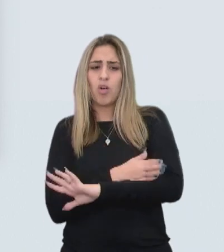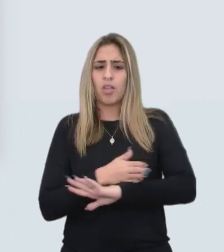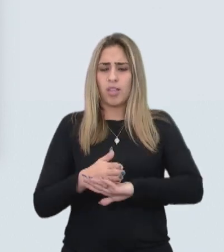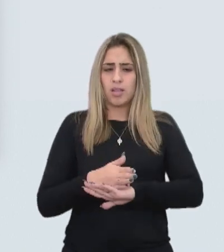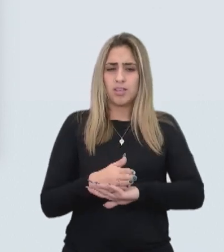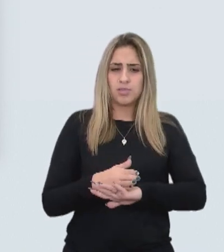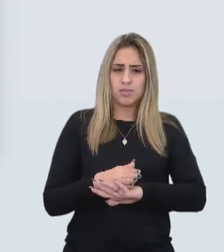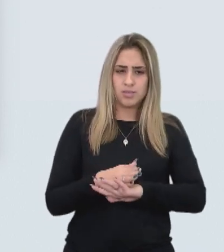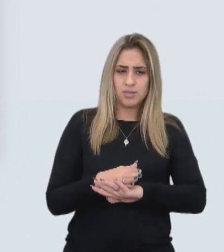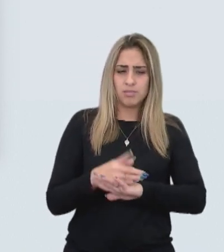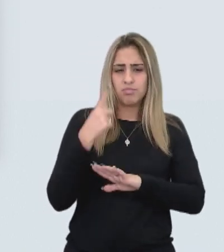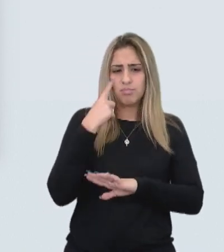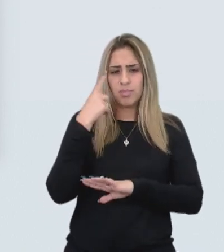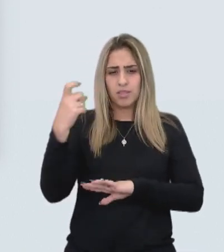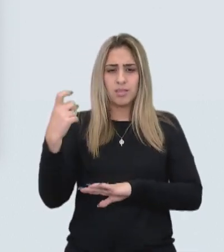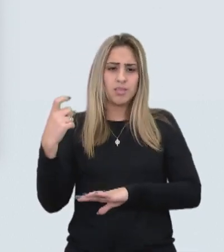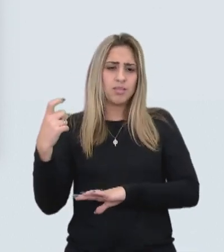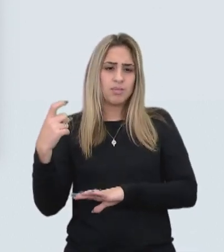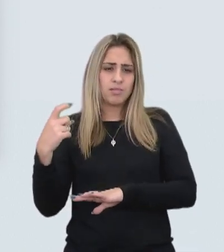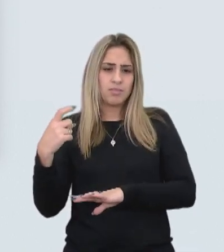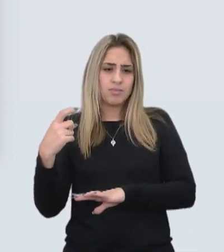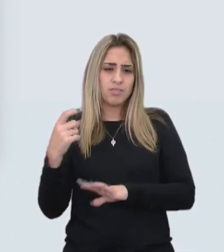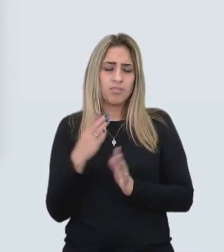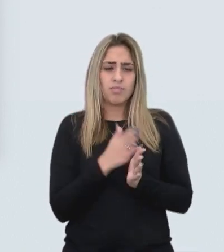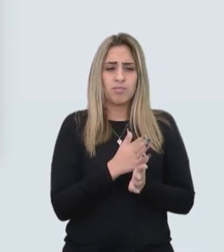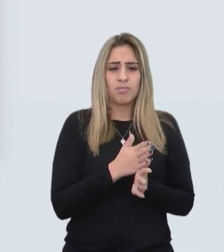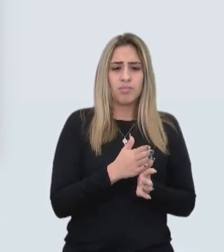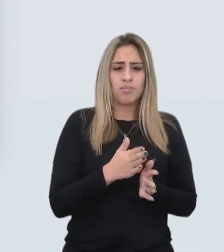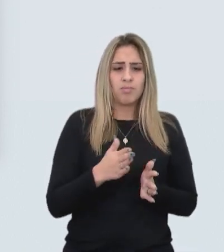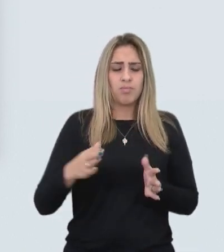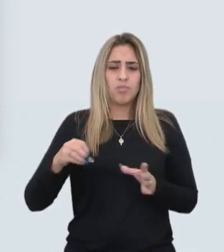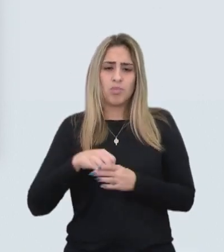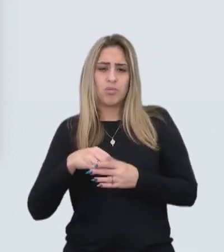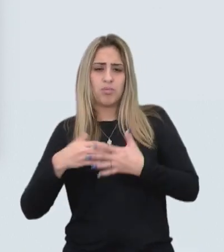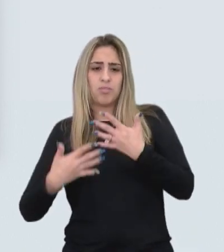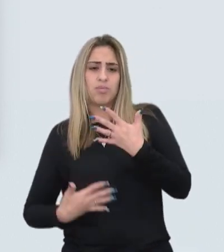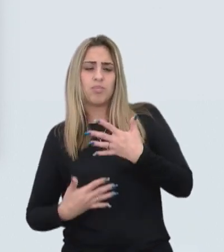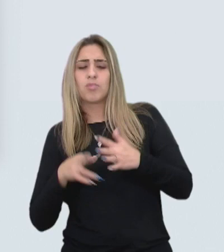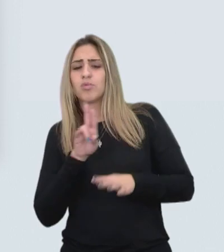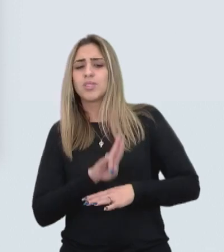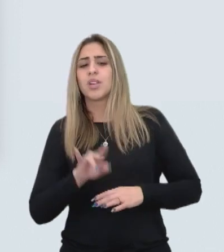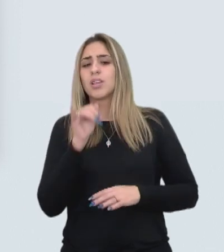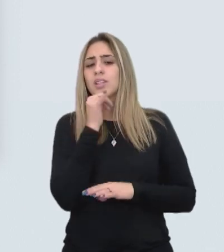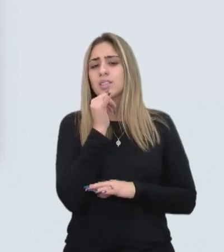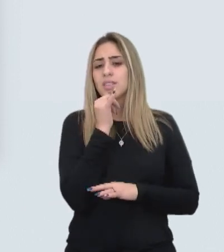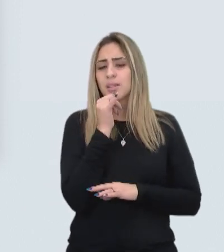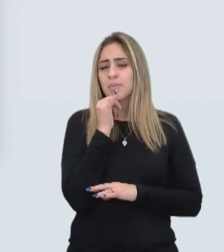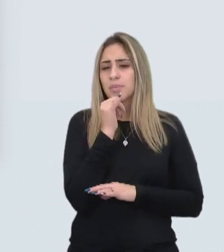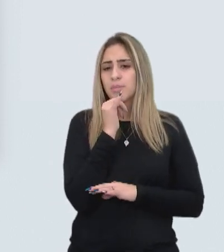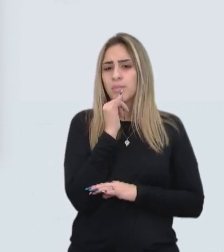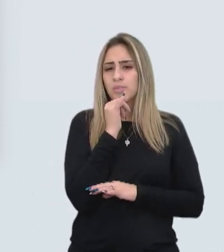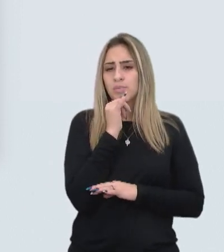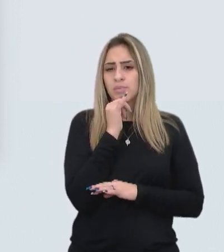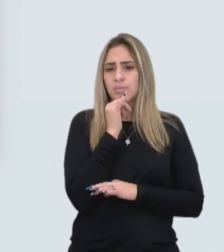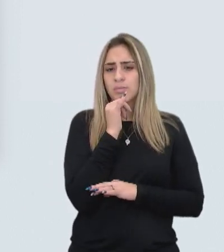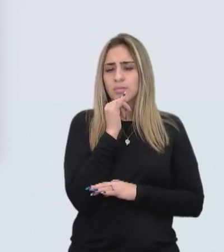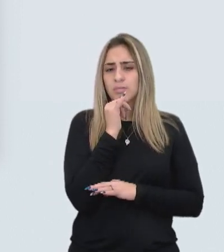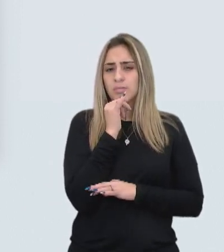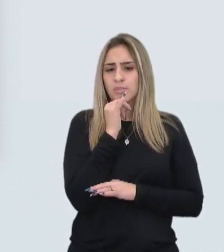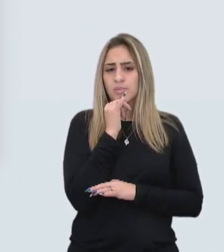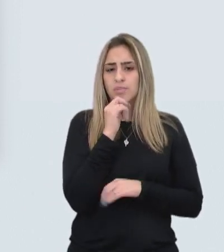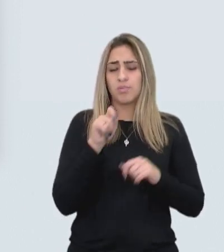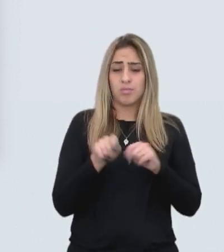da sua ideia, discorrer o conteúdo, por exemplo, usando exemplos, né? Por exemplo, usando exemplos foi esquisito, né?